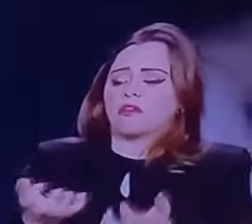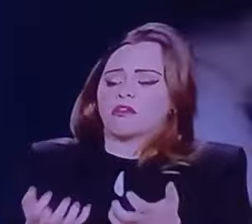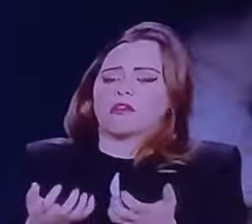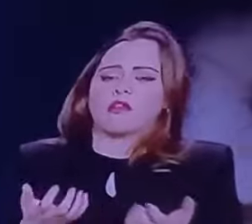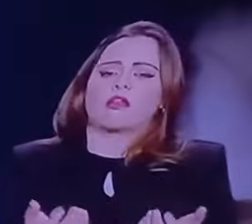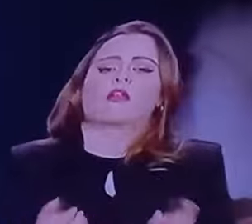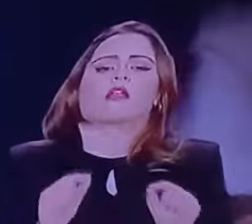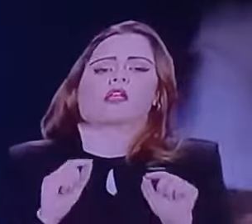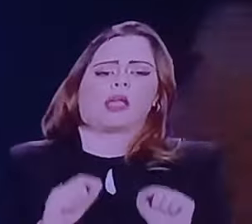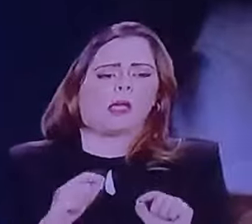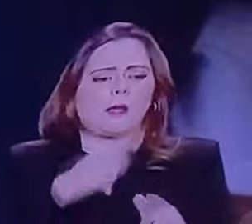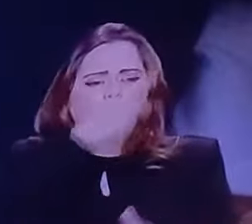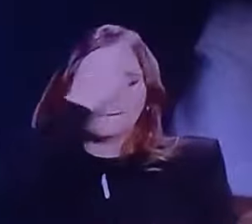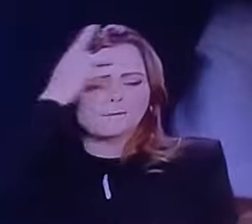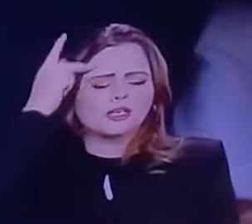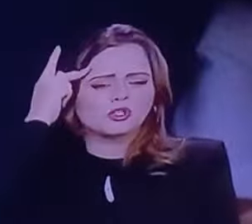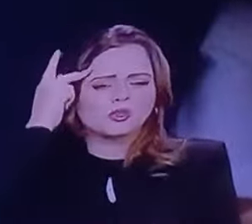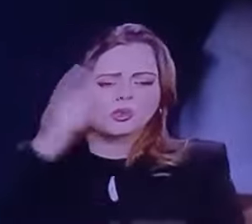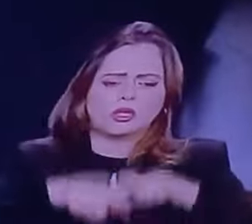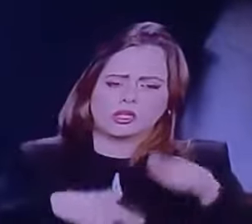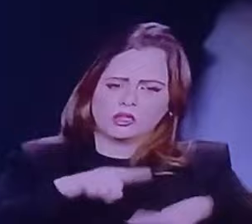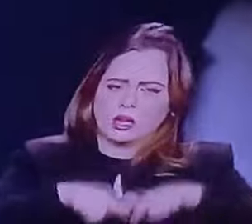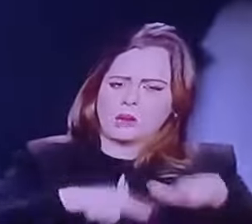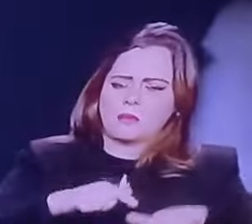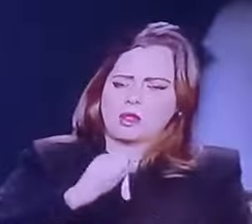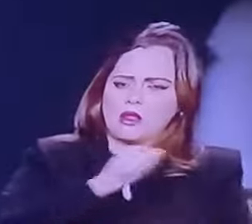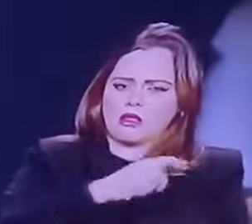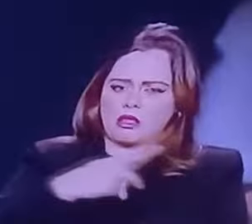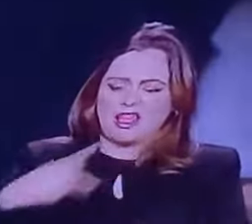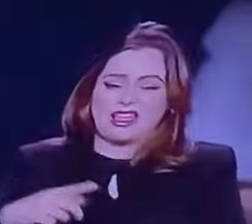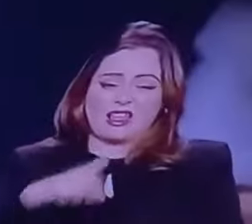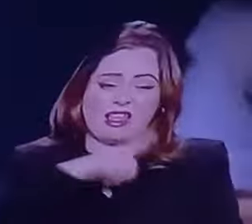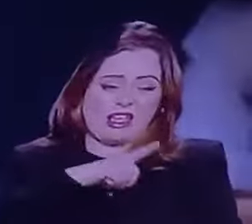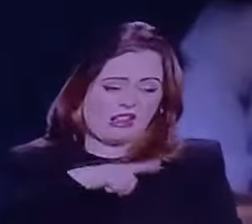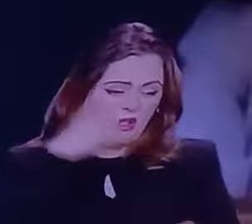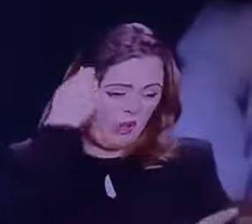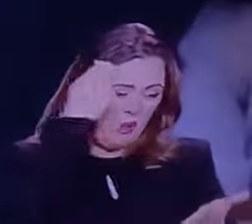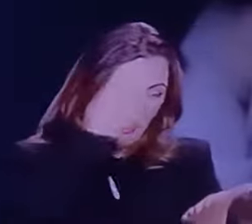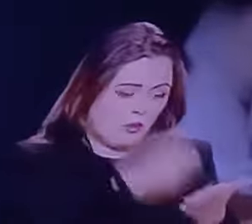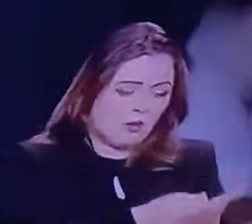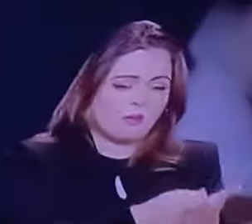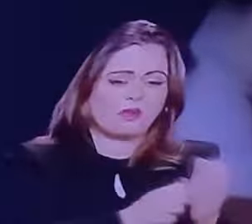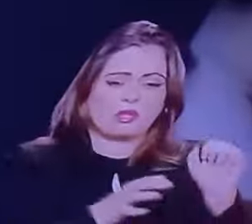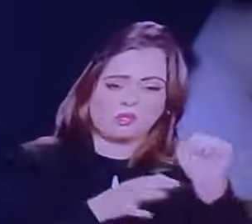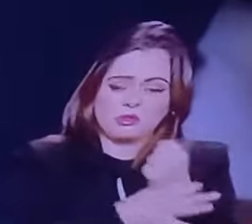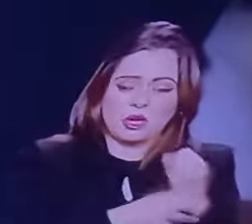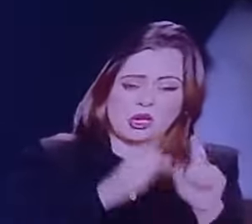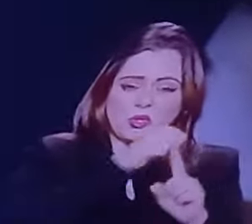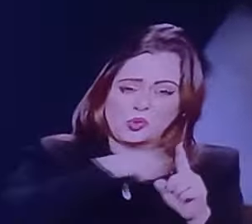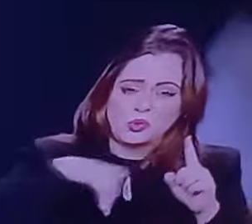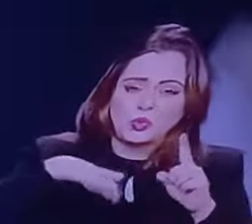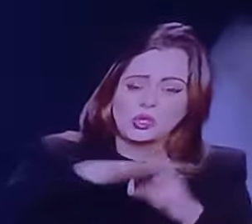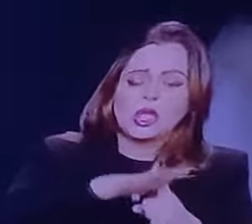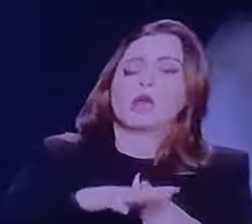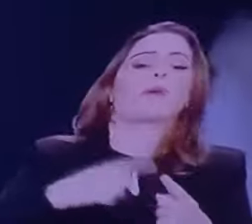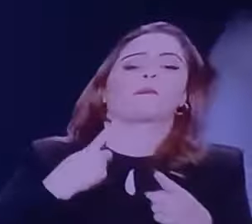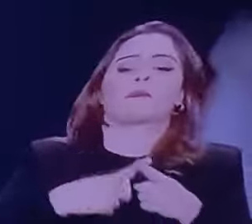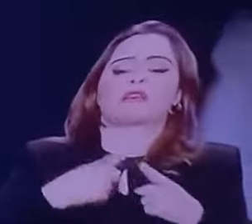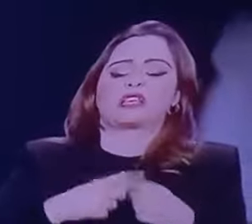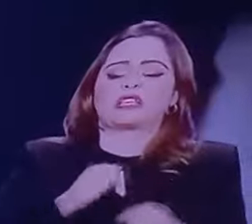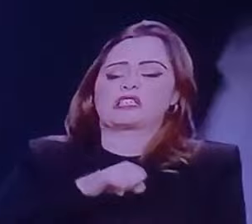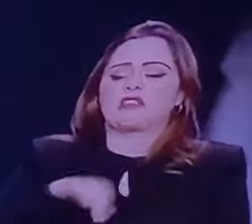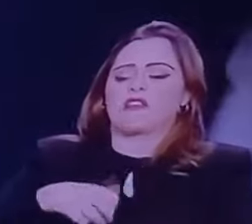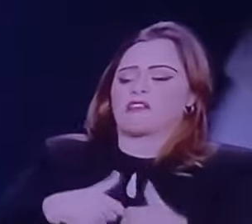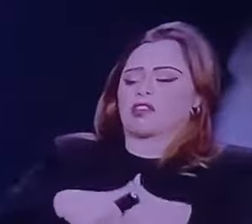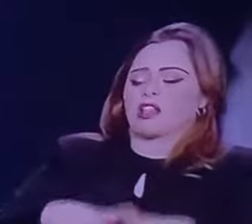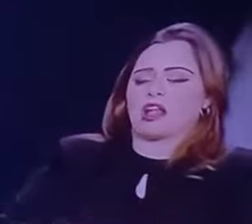que a pessoa que trabalha com aplicativo, ele tenha um compromisso de seguridade social. Porque se ele ficar doente,